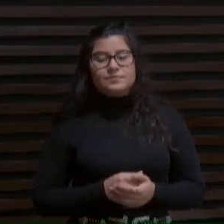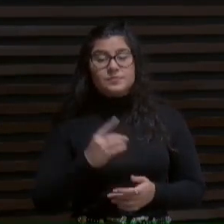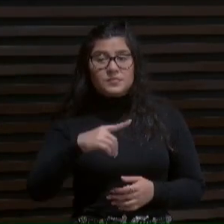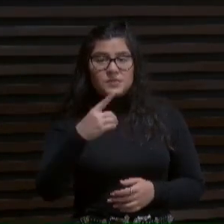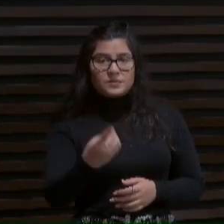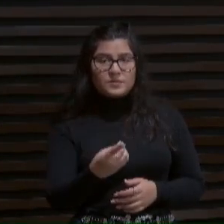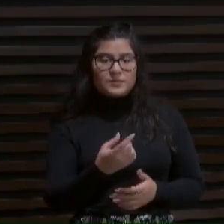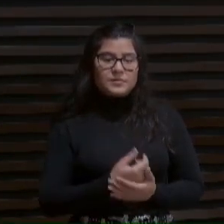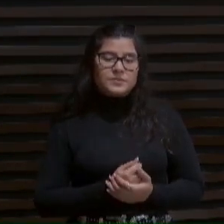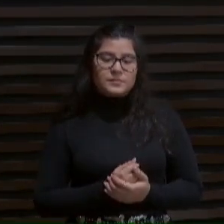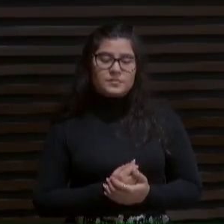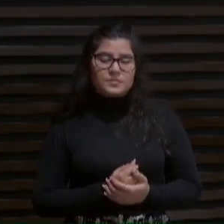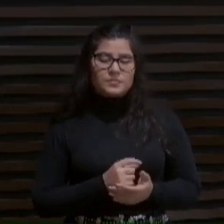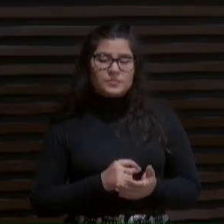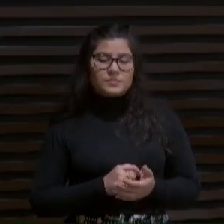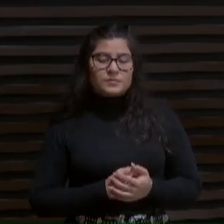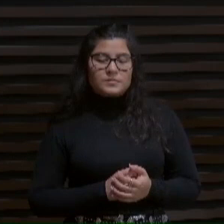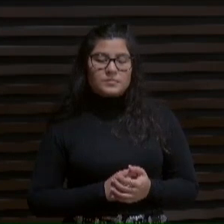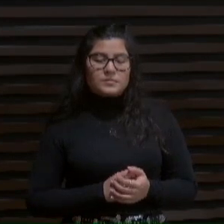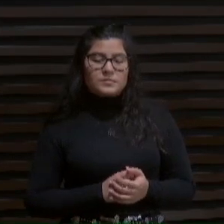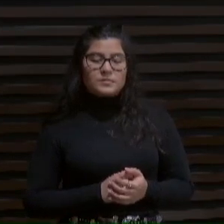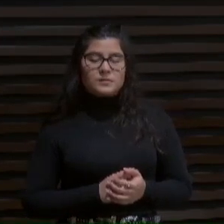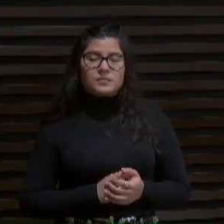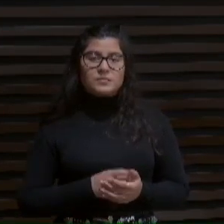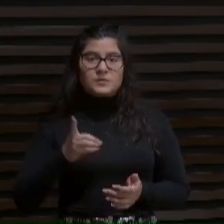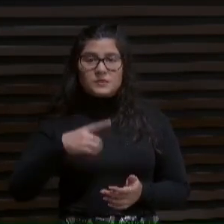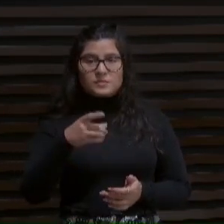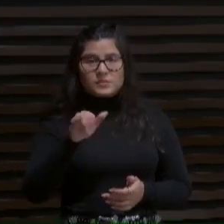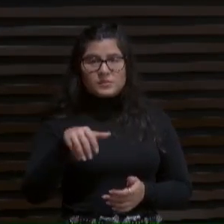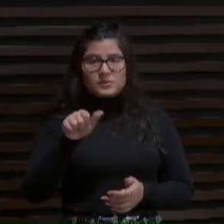Depois, Gênesis 49, 29 a 32. Depois,